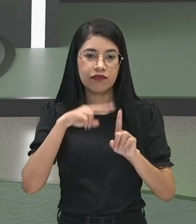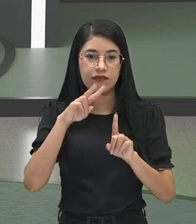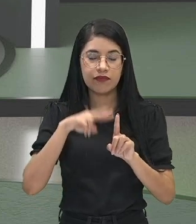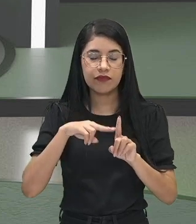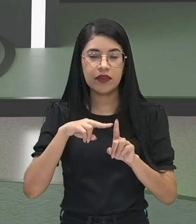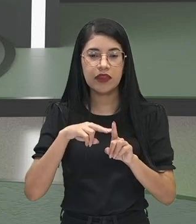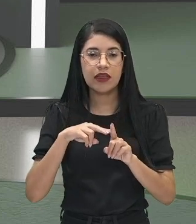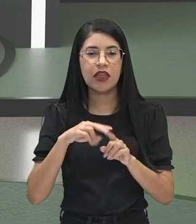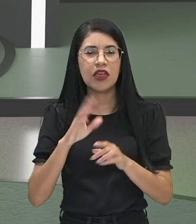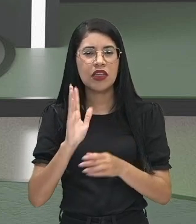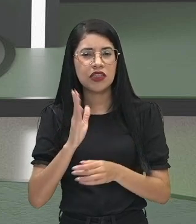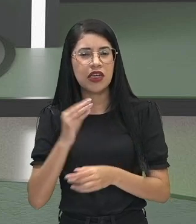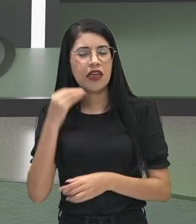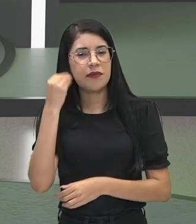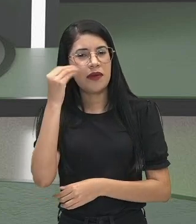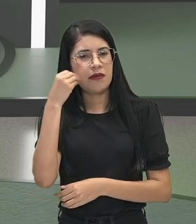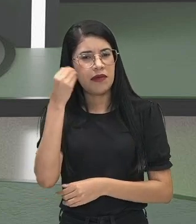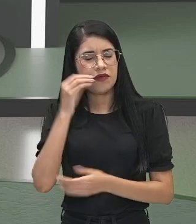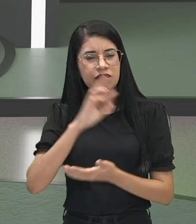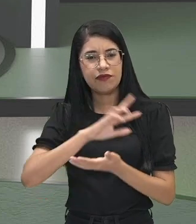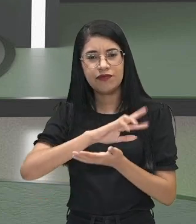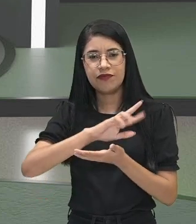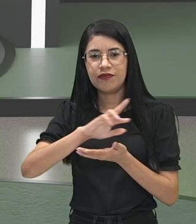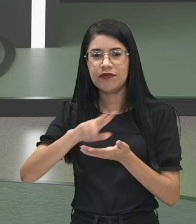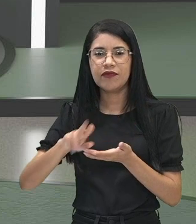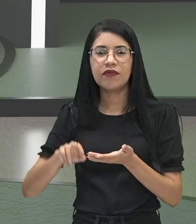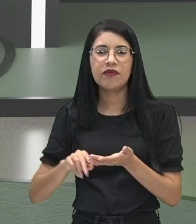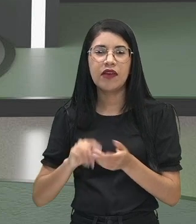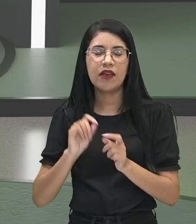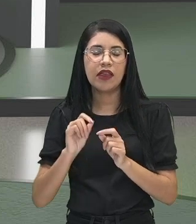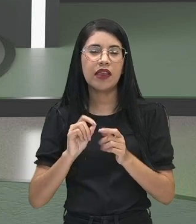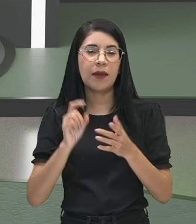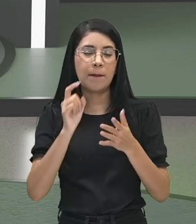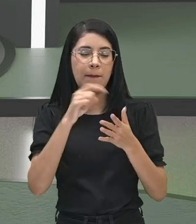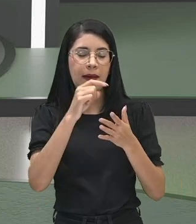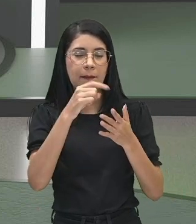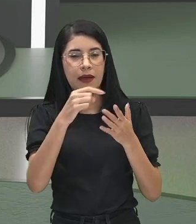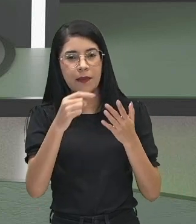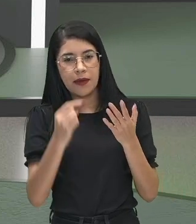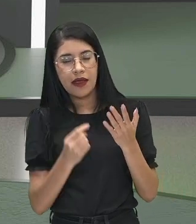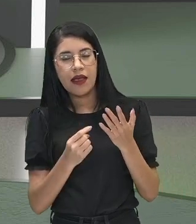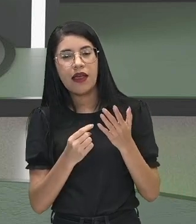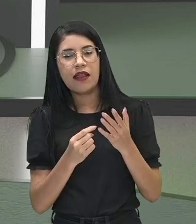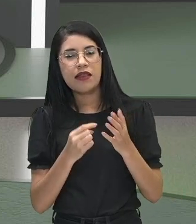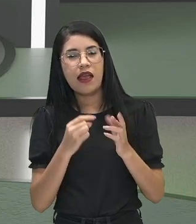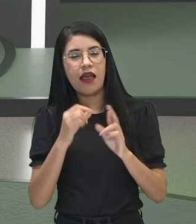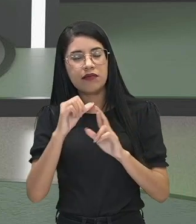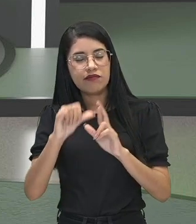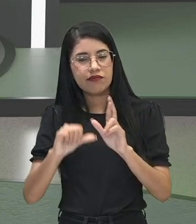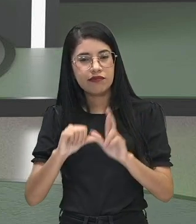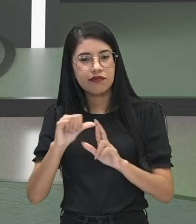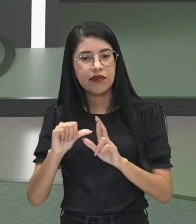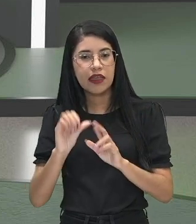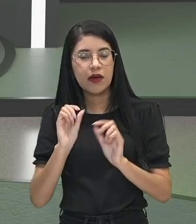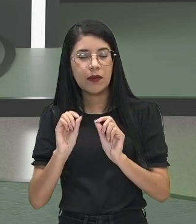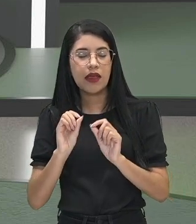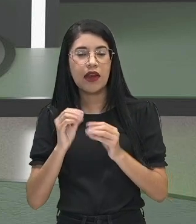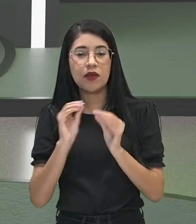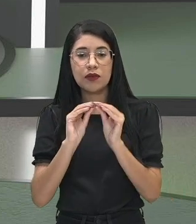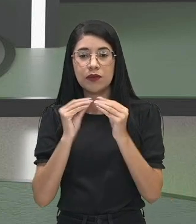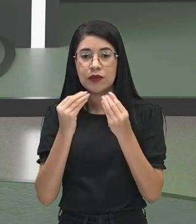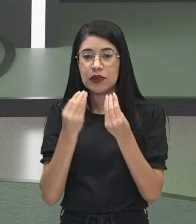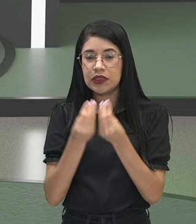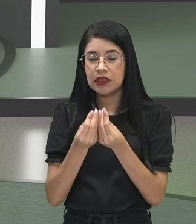várias reações onde os constituintes, tá, na reação química eram substâncias